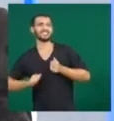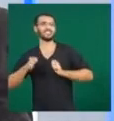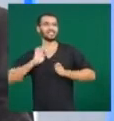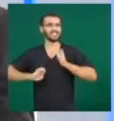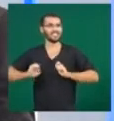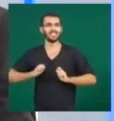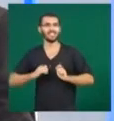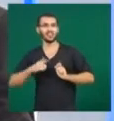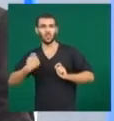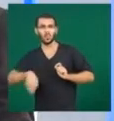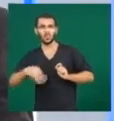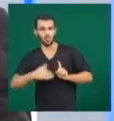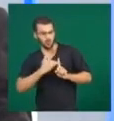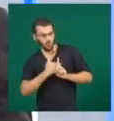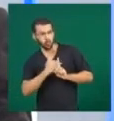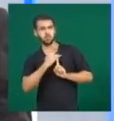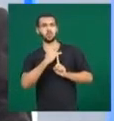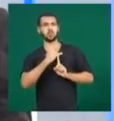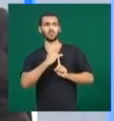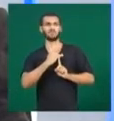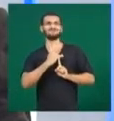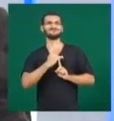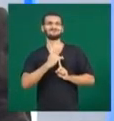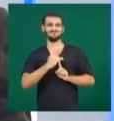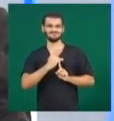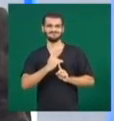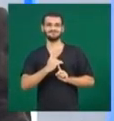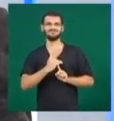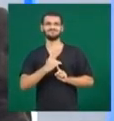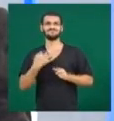estresse, pode se tornar um problema mais,